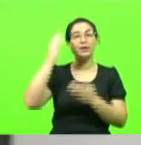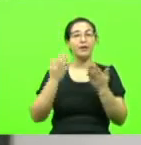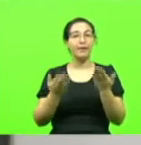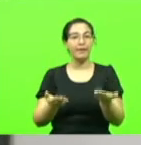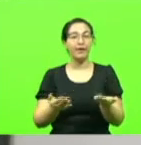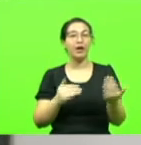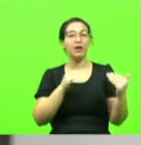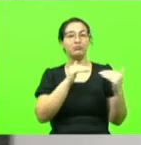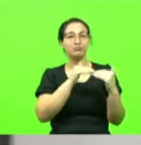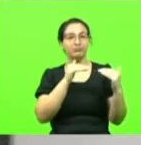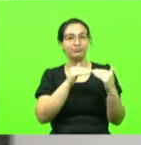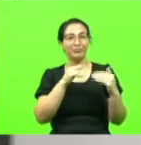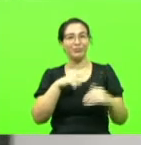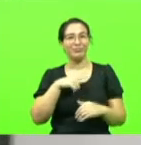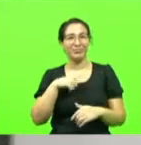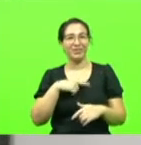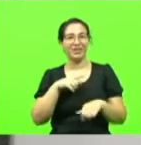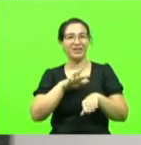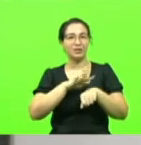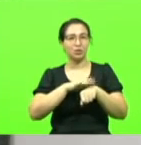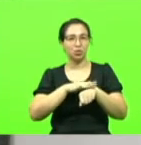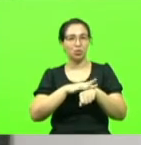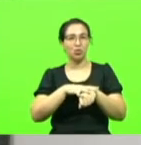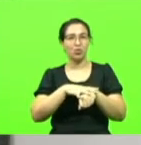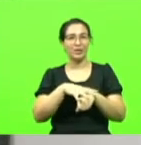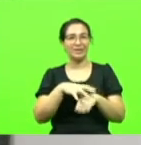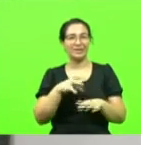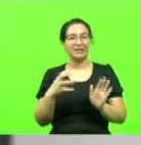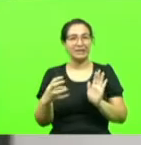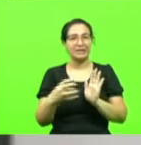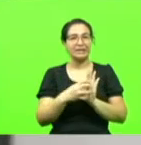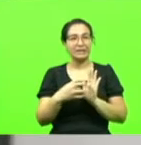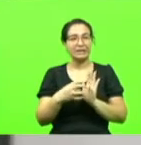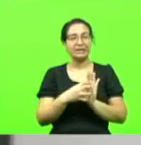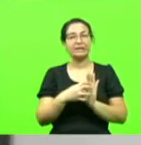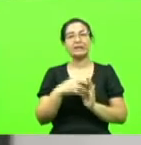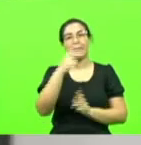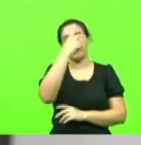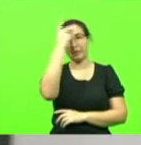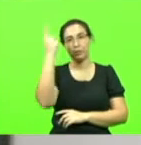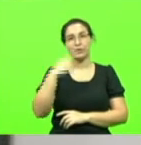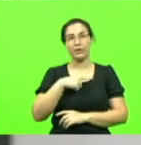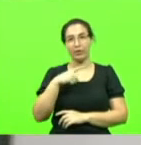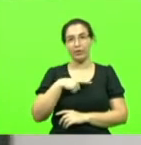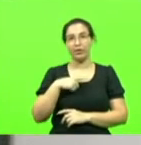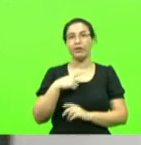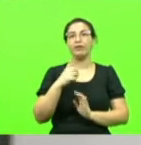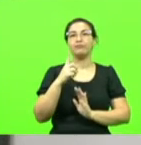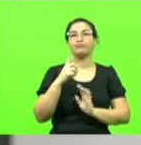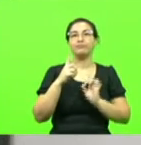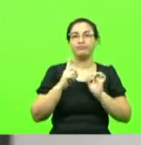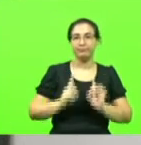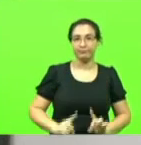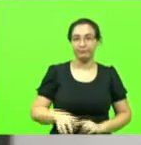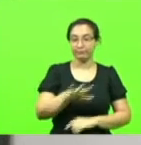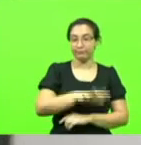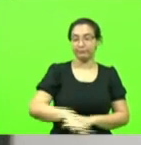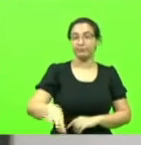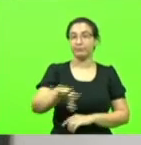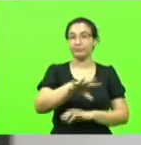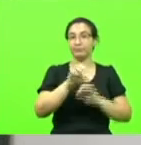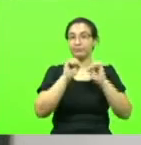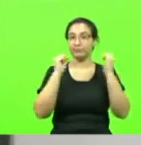deficiência para fins de acesso ao percentual legal de vagas destinadas às pessoas com deficiência no âmbito do Estado de Santa